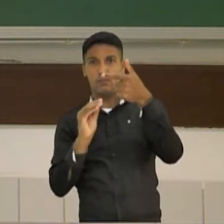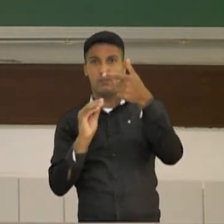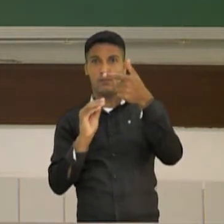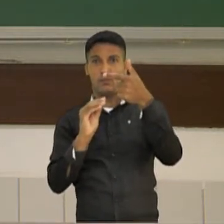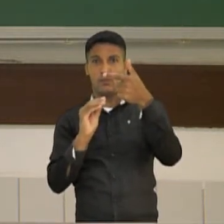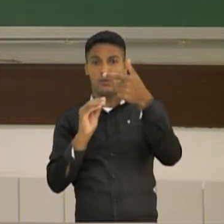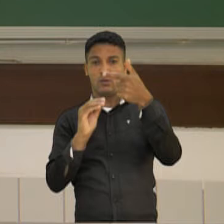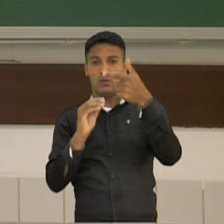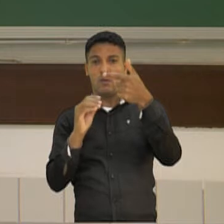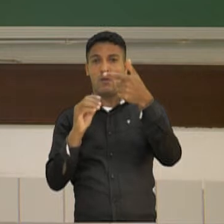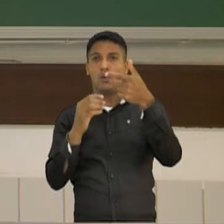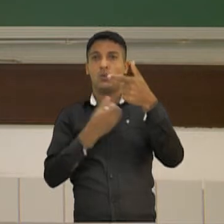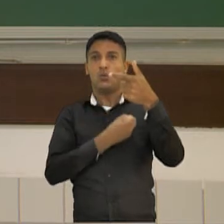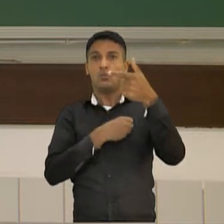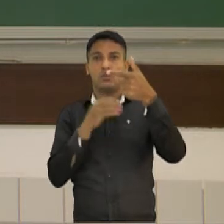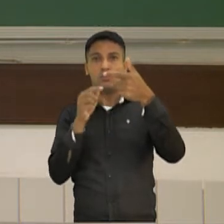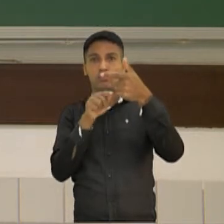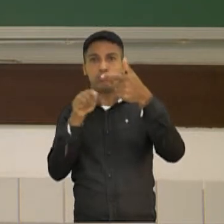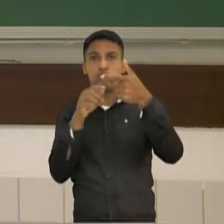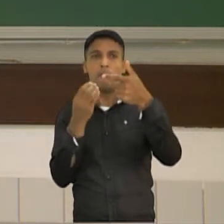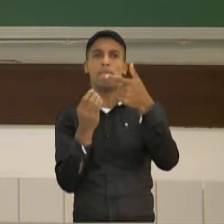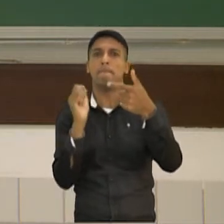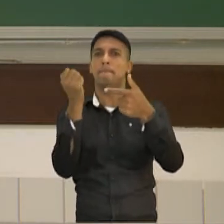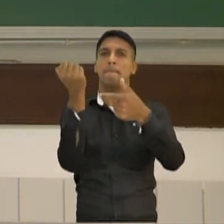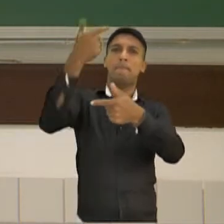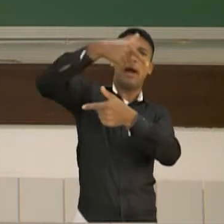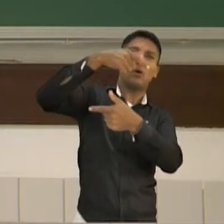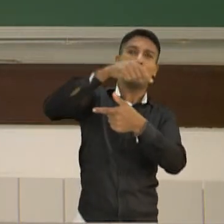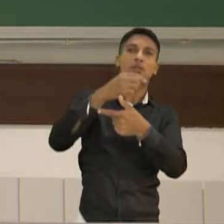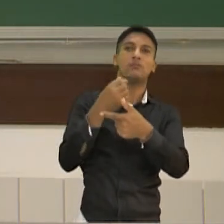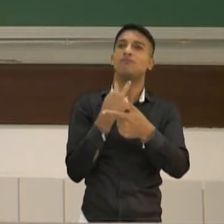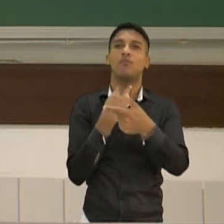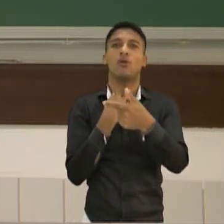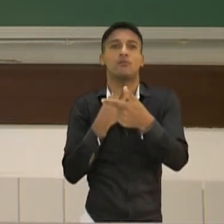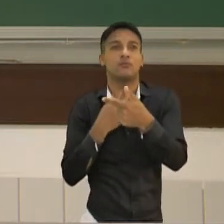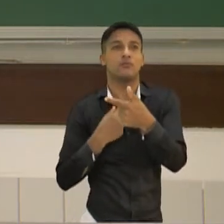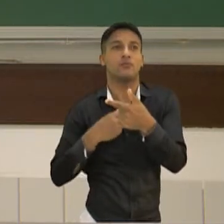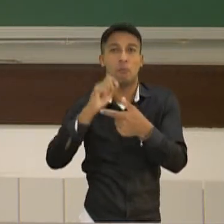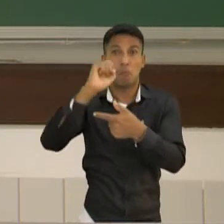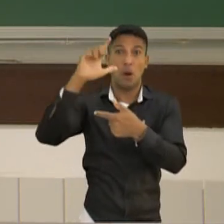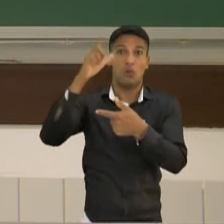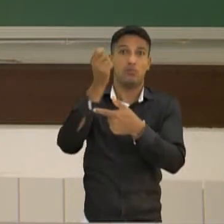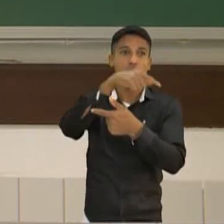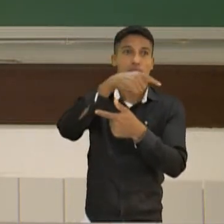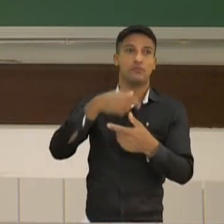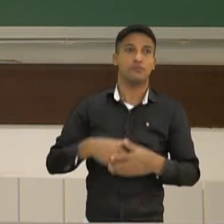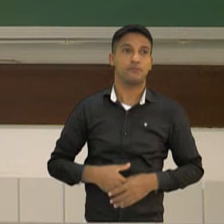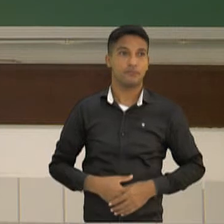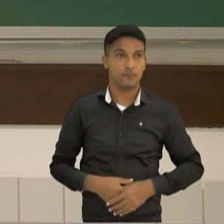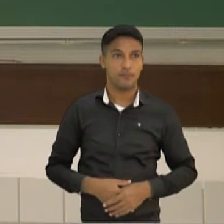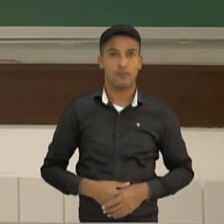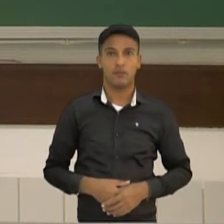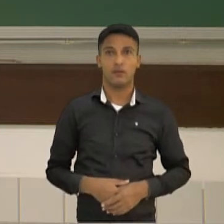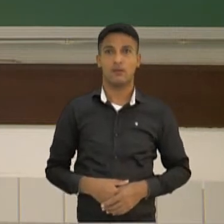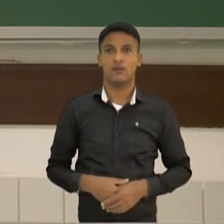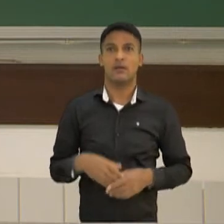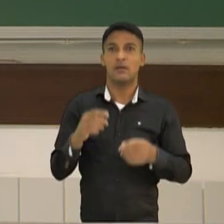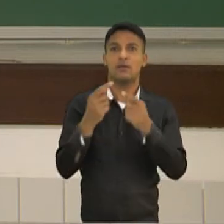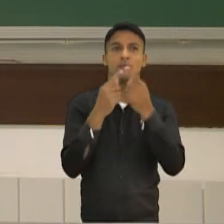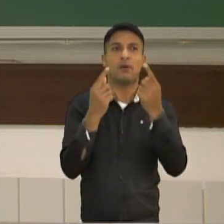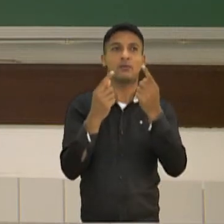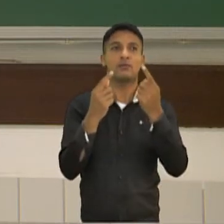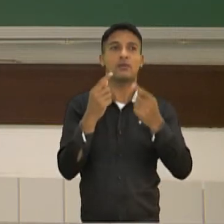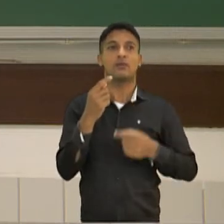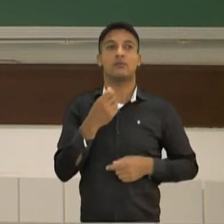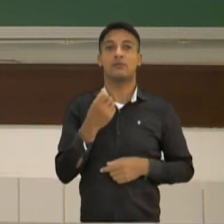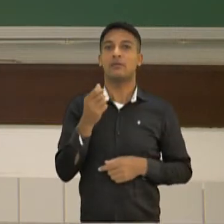mas nos números inteiros dá negativo. Dá. Mas tem como eu falar que cada garçom recebeu menos 10, menos